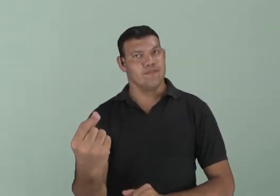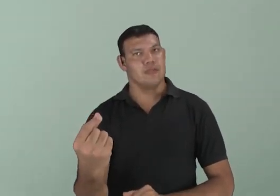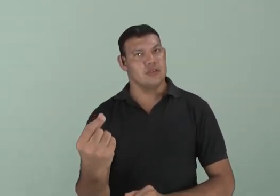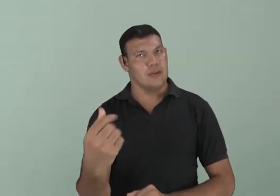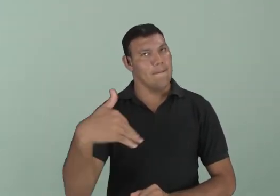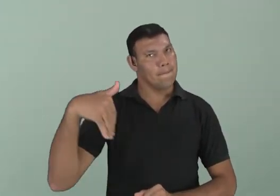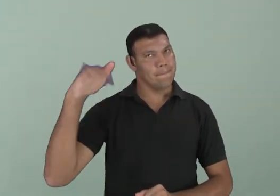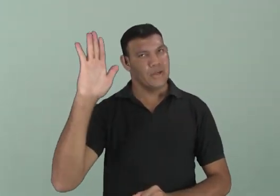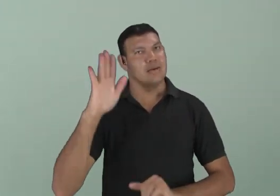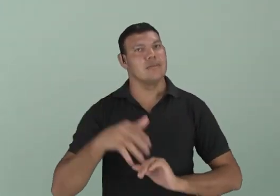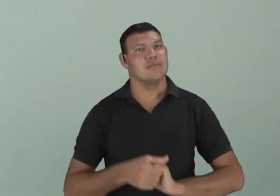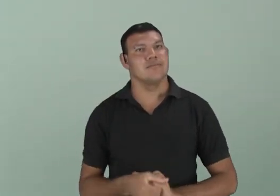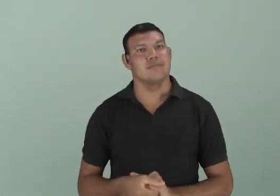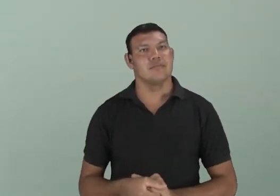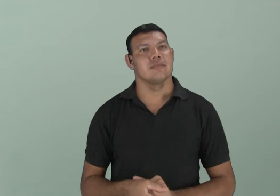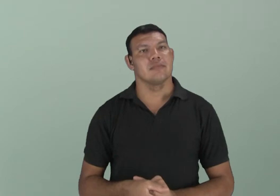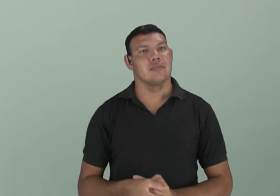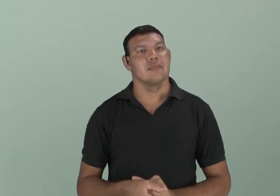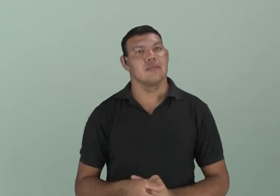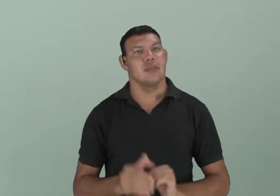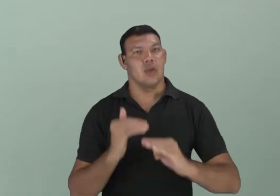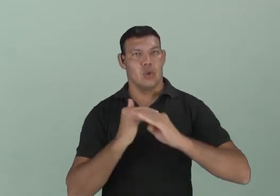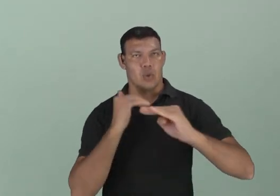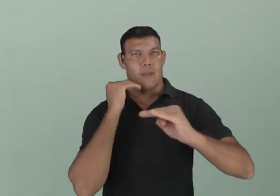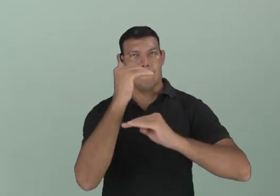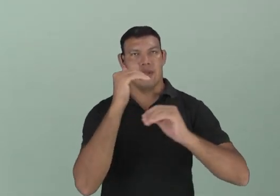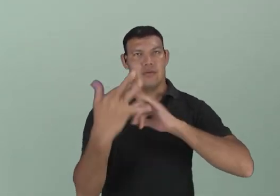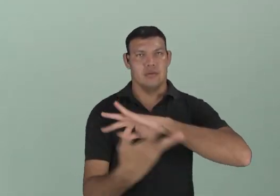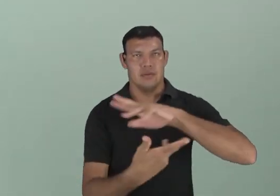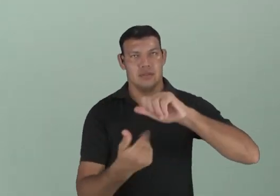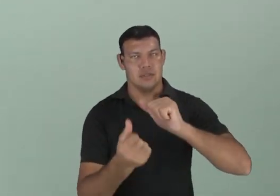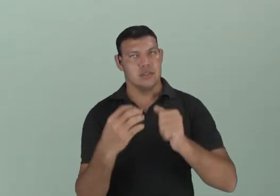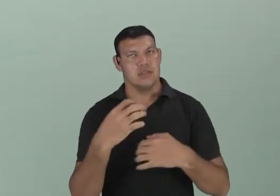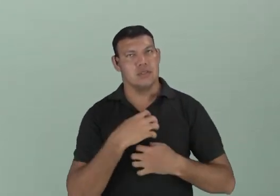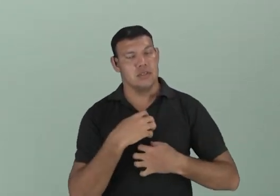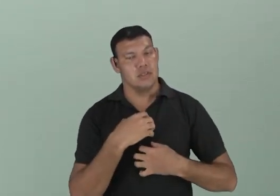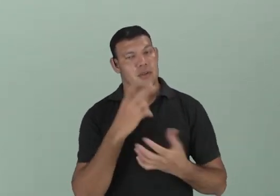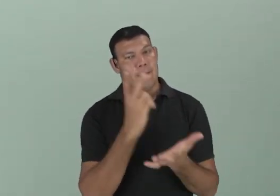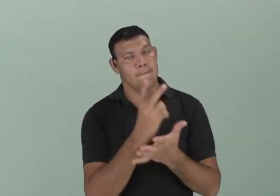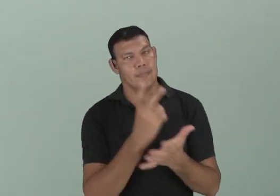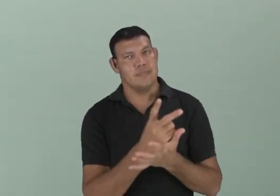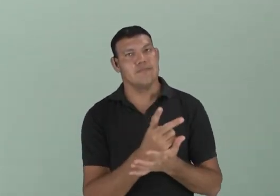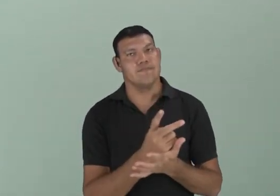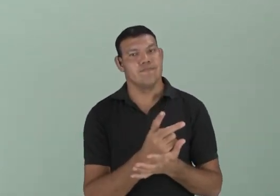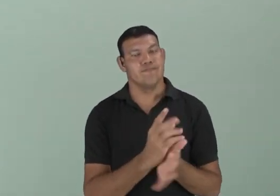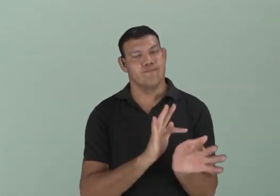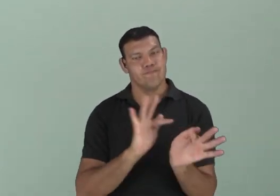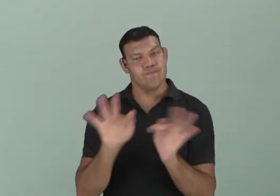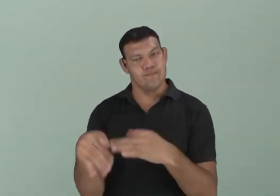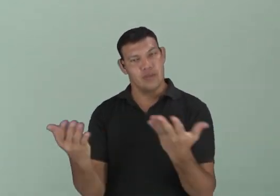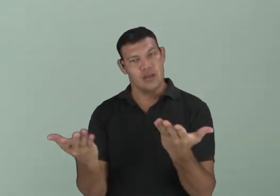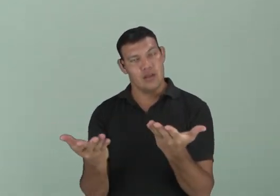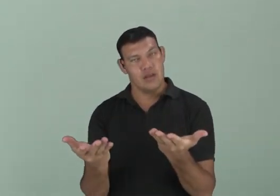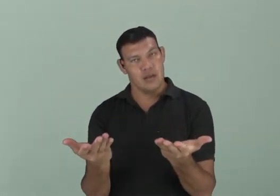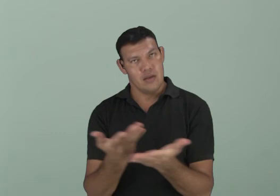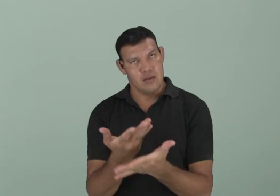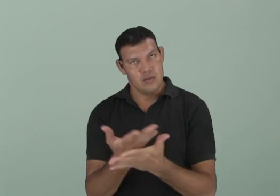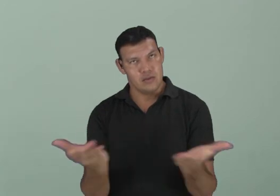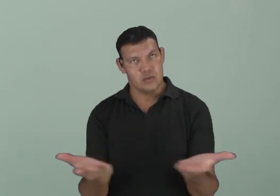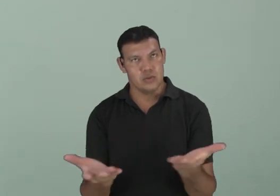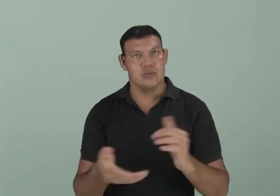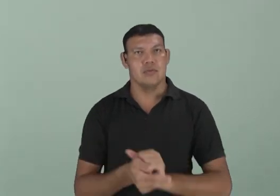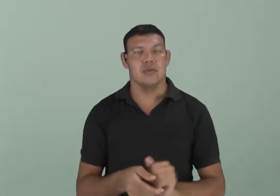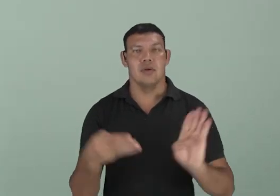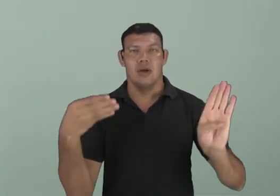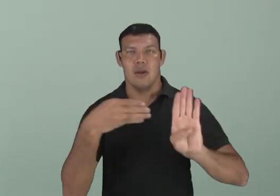mesmo sentido, porém estava com velocidade maior do que a da Terra. Nós encerramos por aqui. Eu vou pedir que você acesse a plataforma Eduque